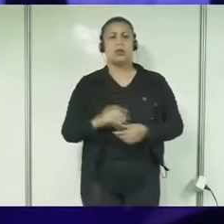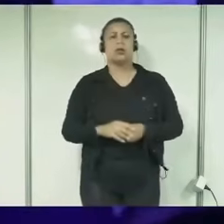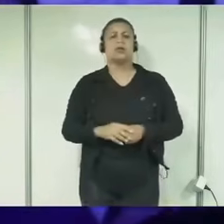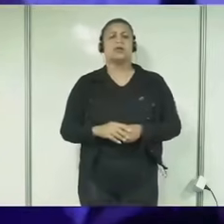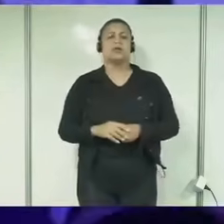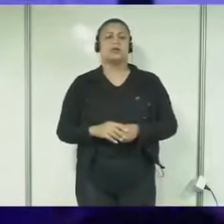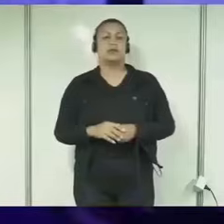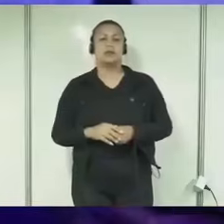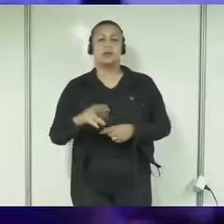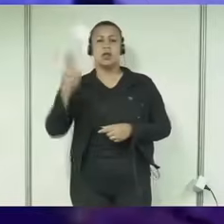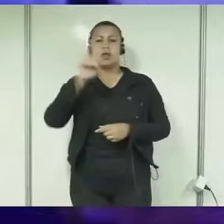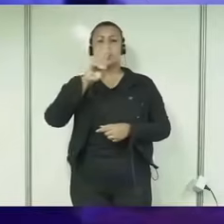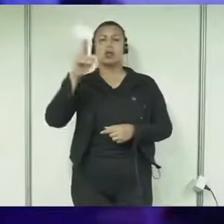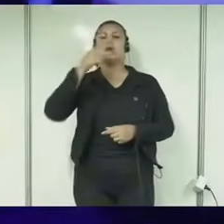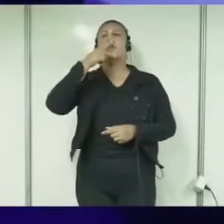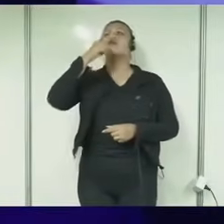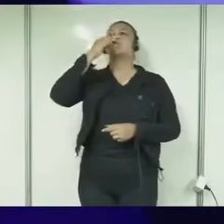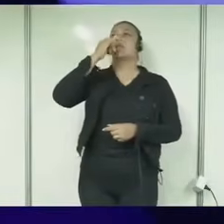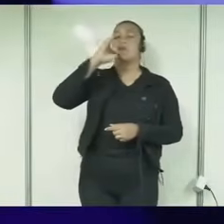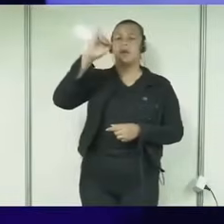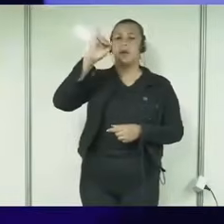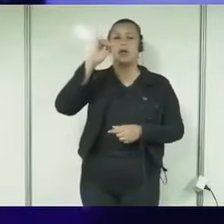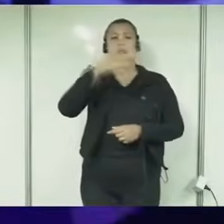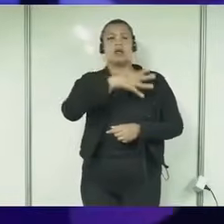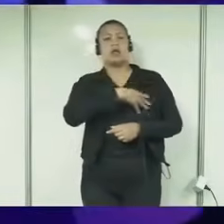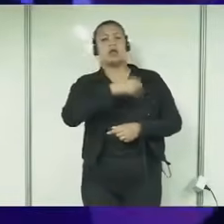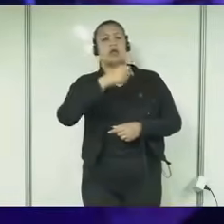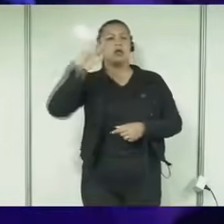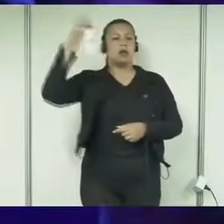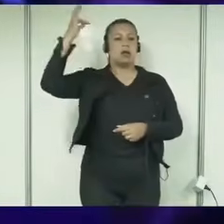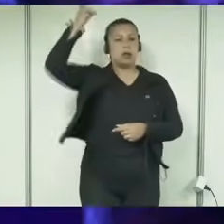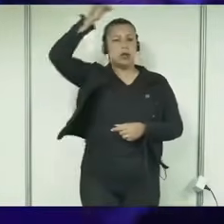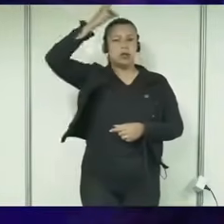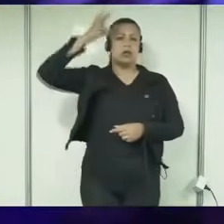Espírito Santo. Amém. Uma salva de palmas.